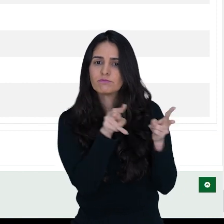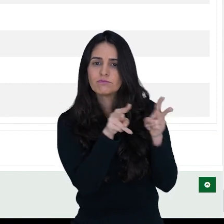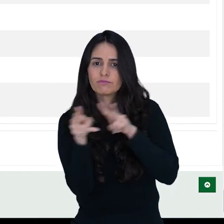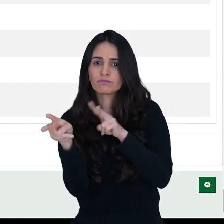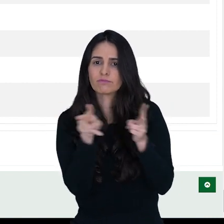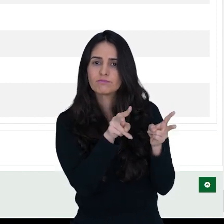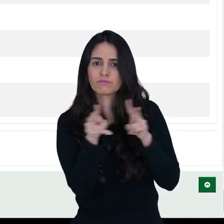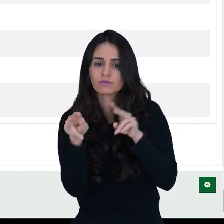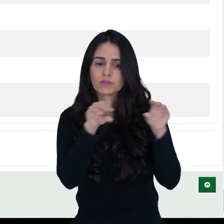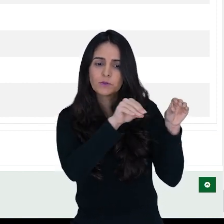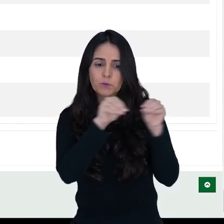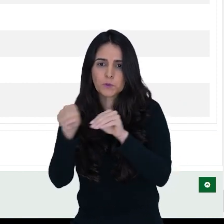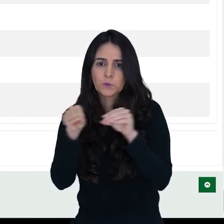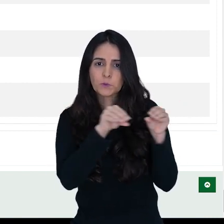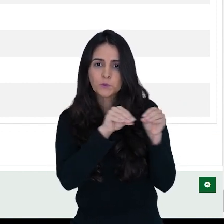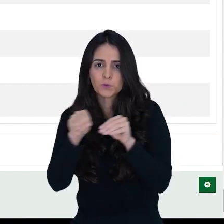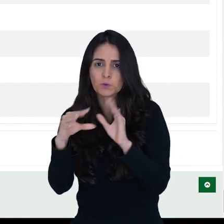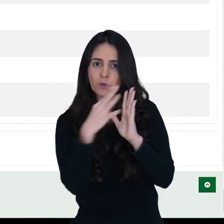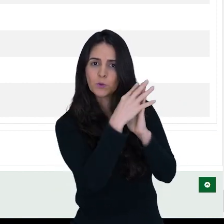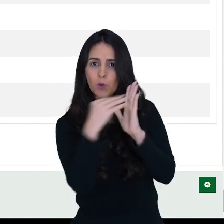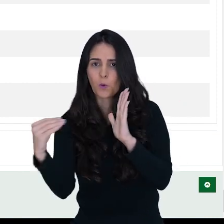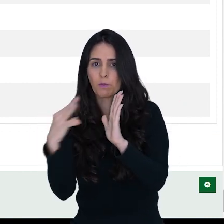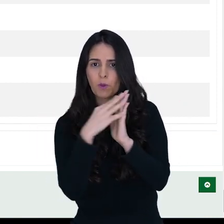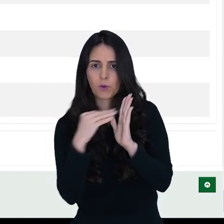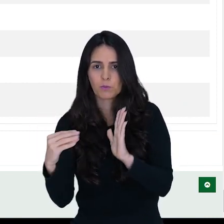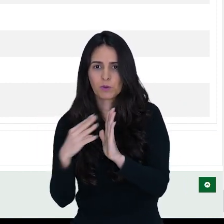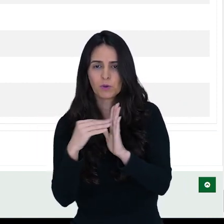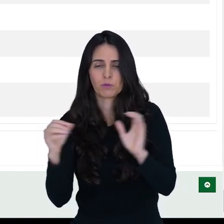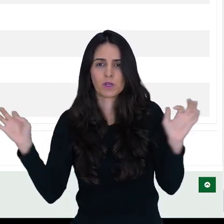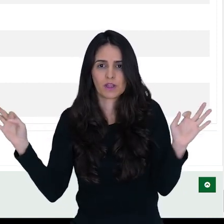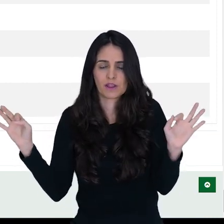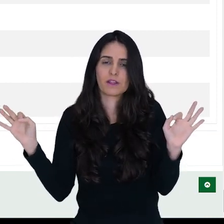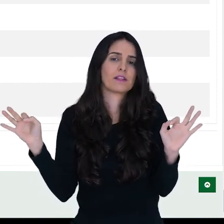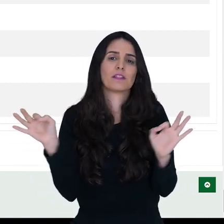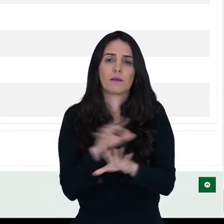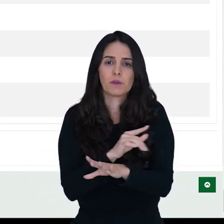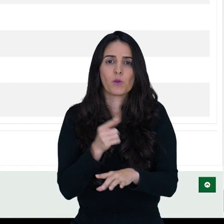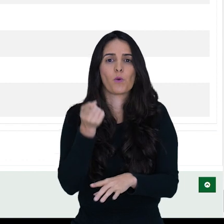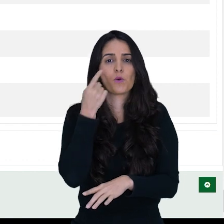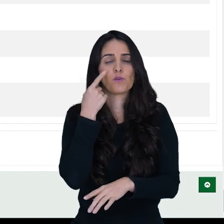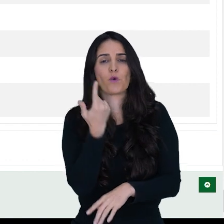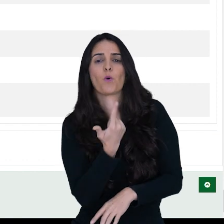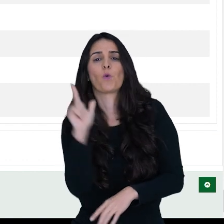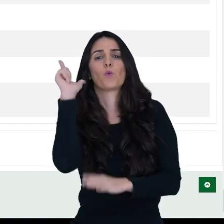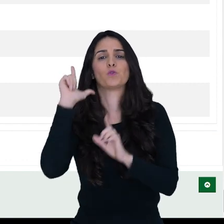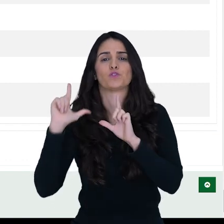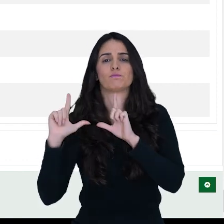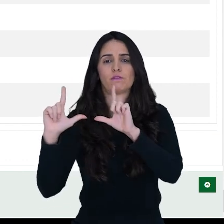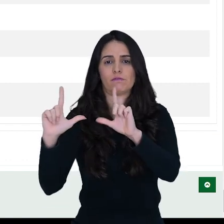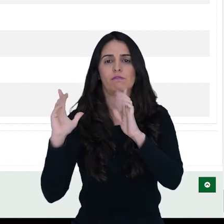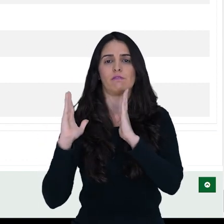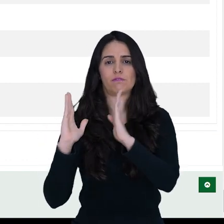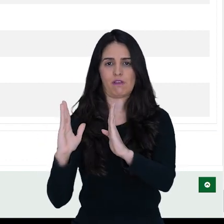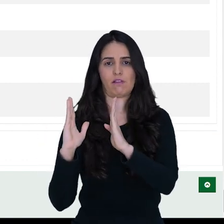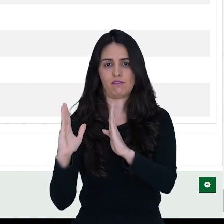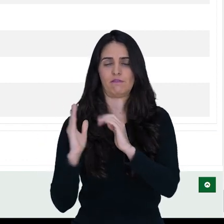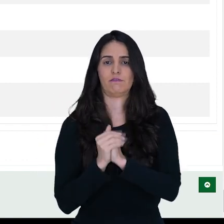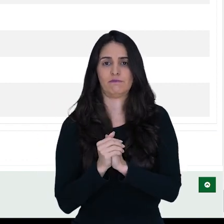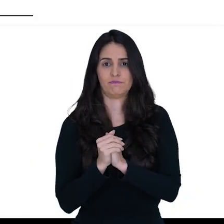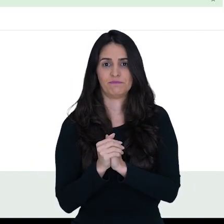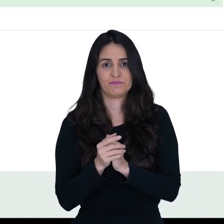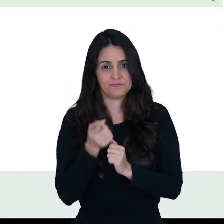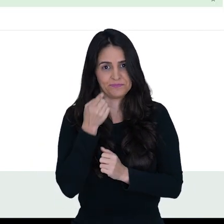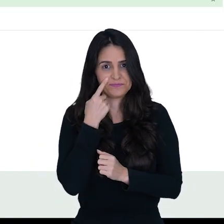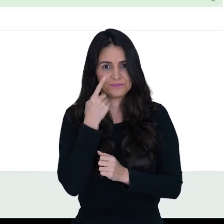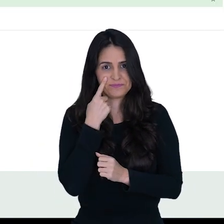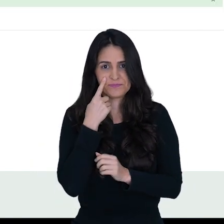dados para Nova sala e quando concluir vai te mostrar a última tela que você vai ver aqui